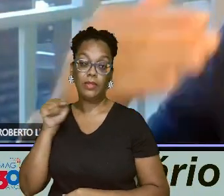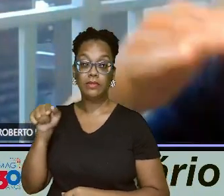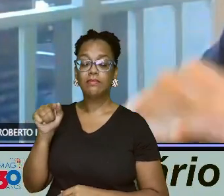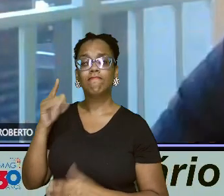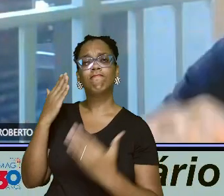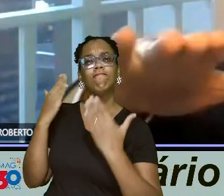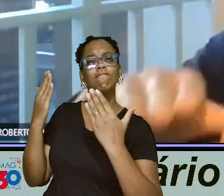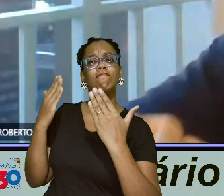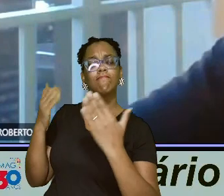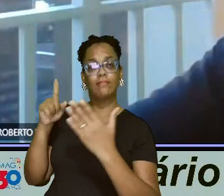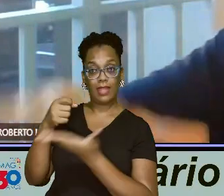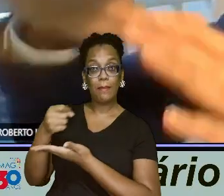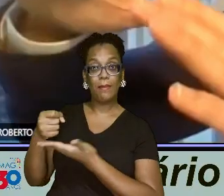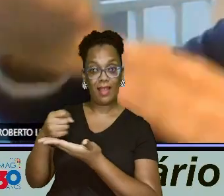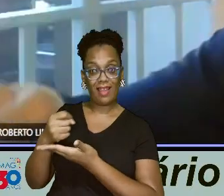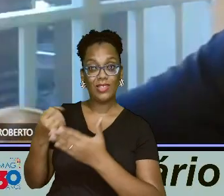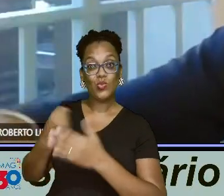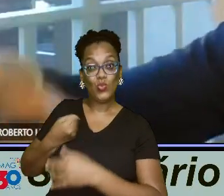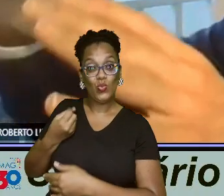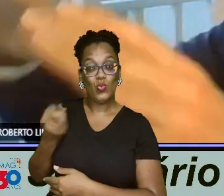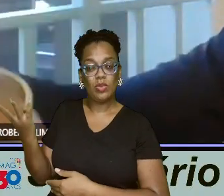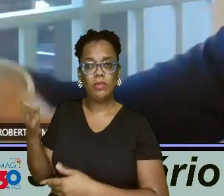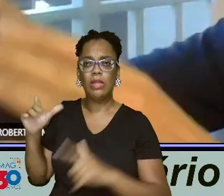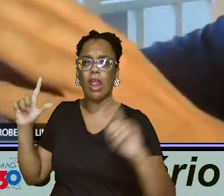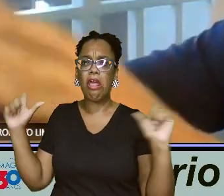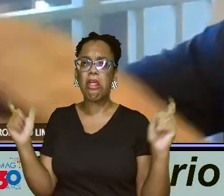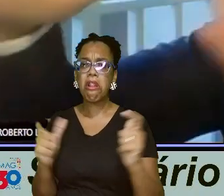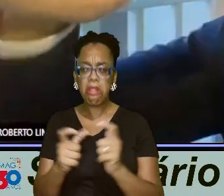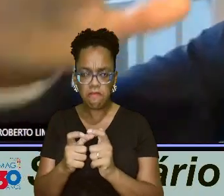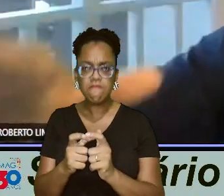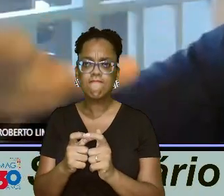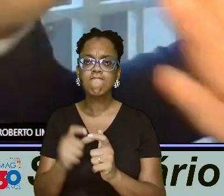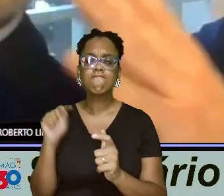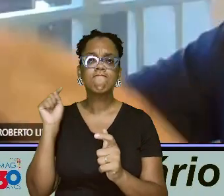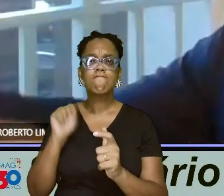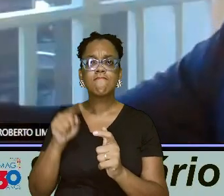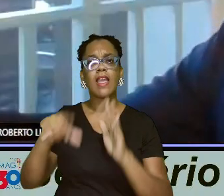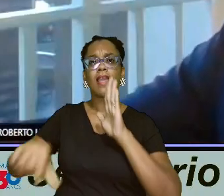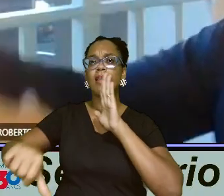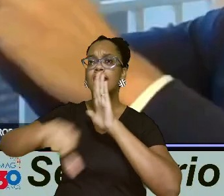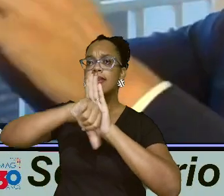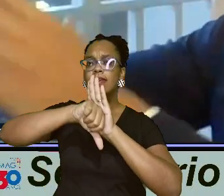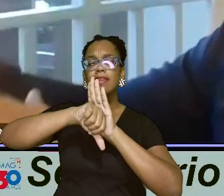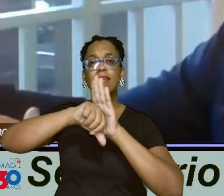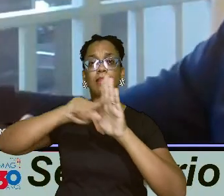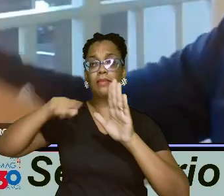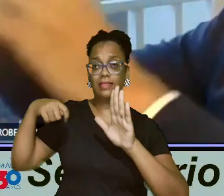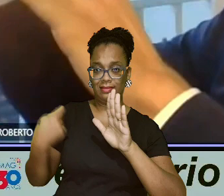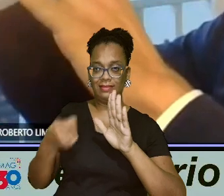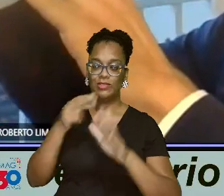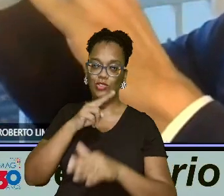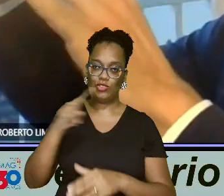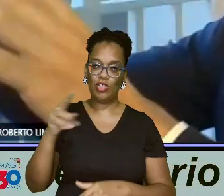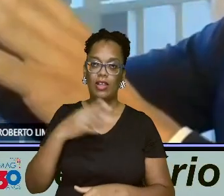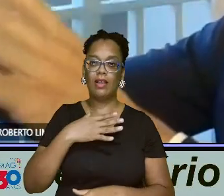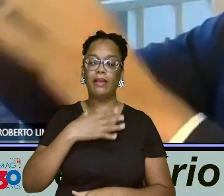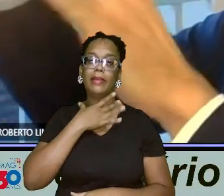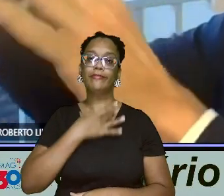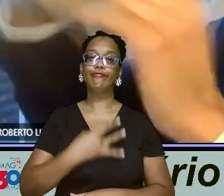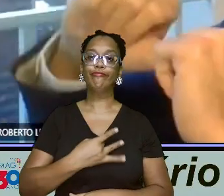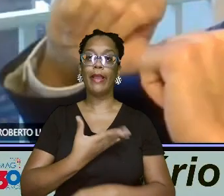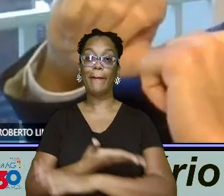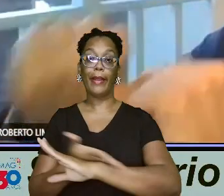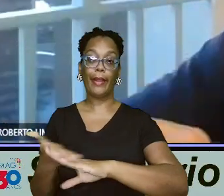no Justiça em Números, de que o gargalo é dos crimes os chamados de colarinho branco e estariam